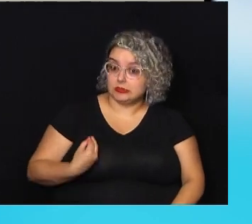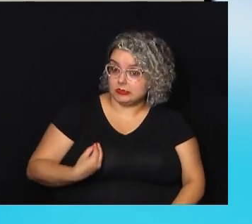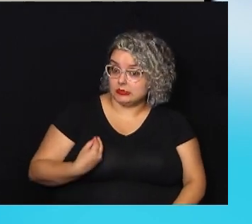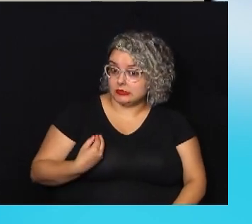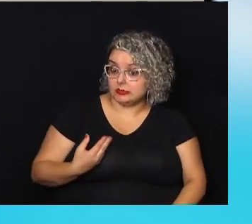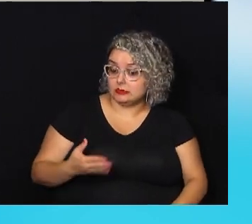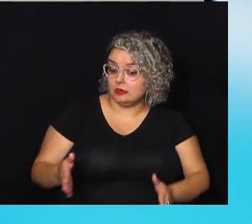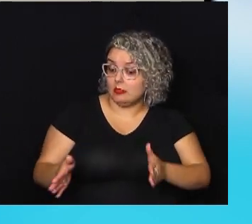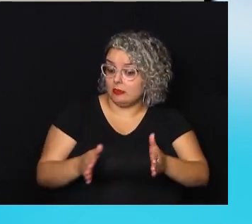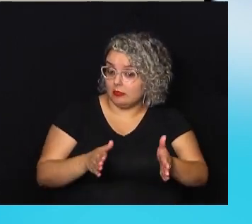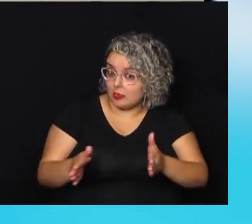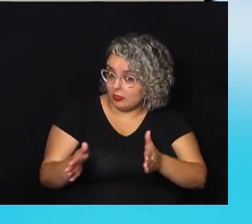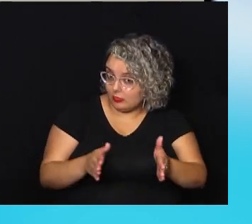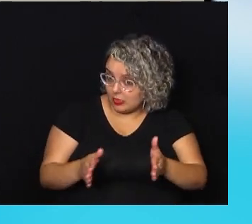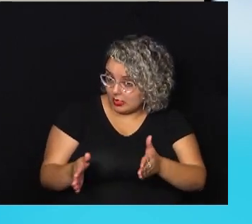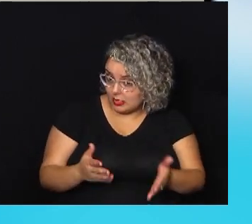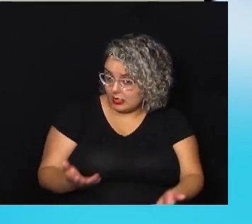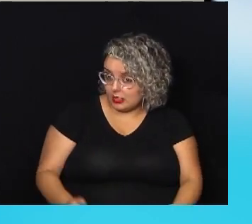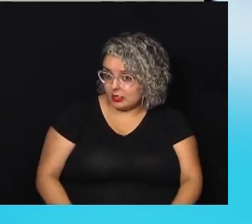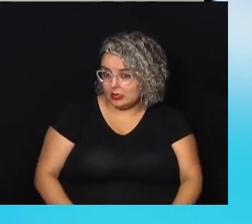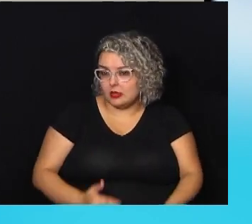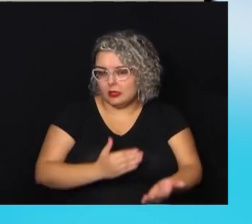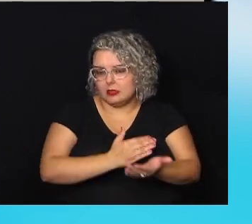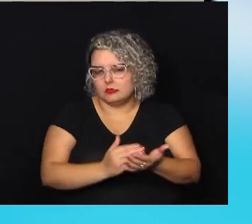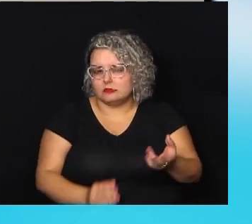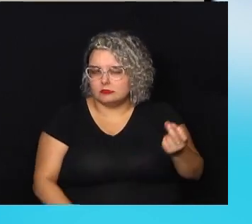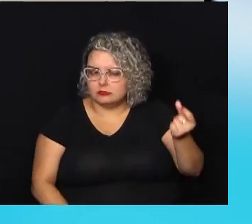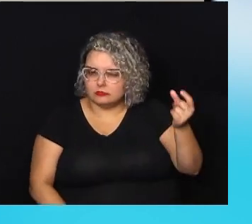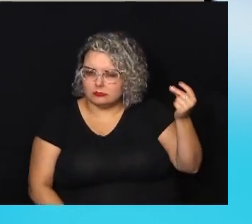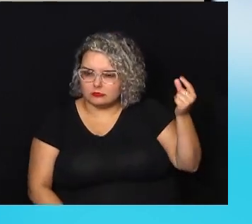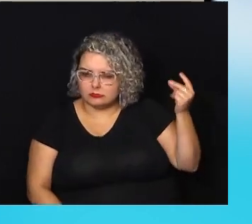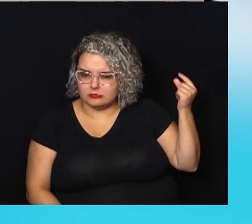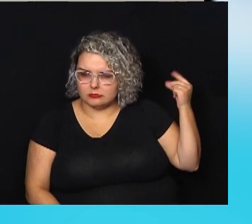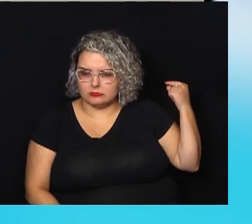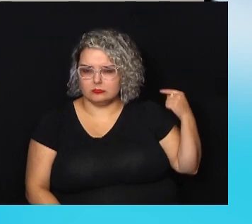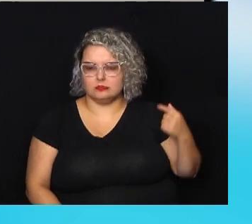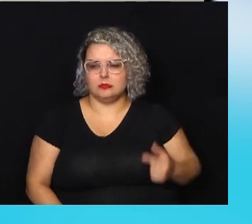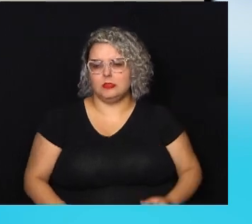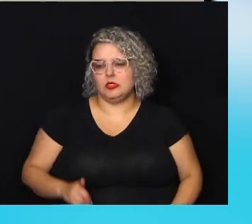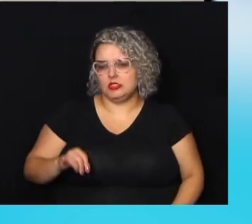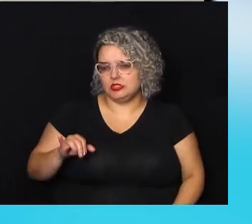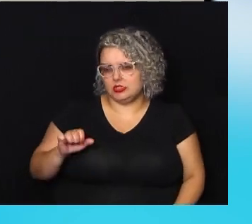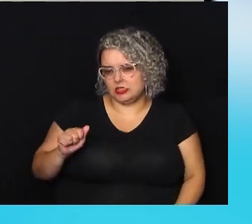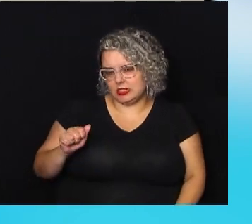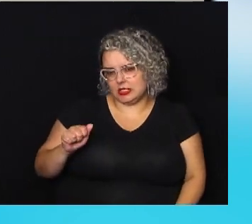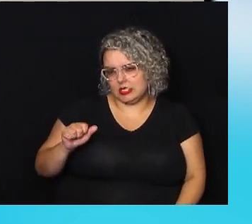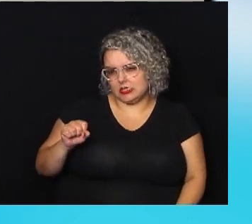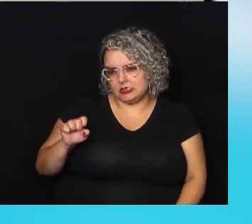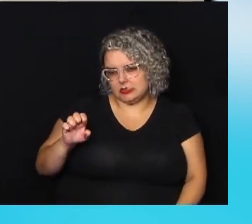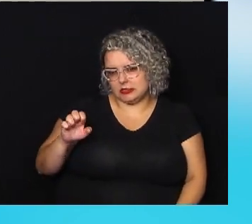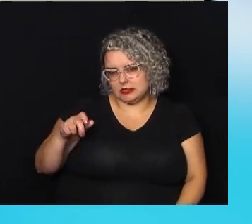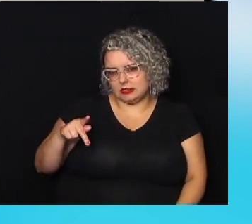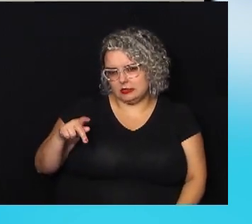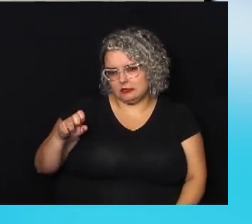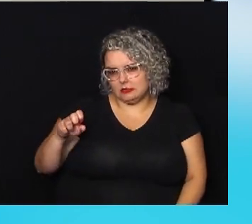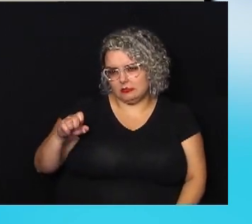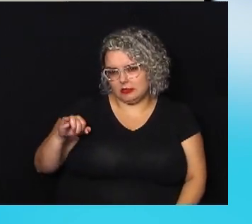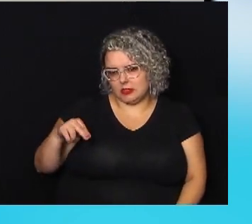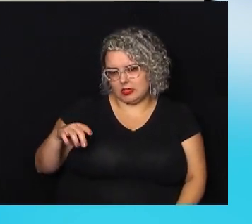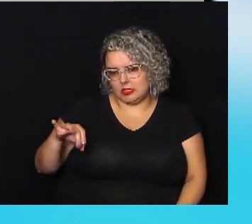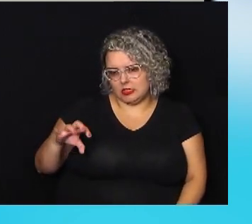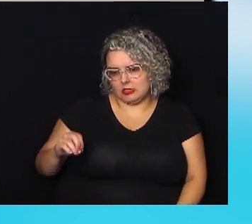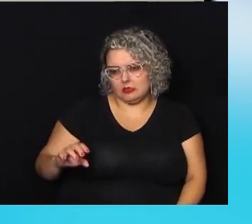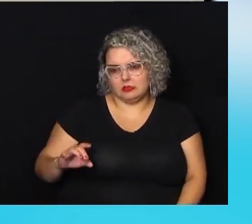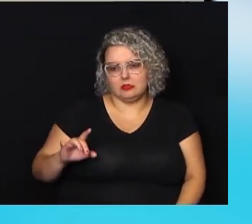Sim, a gente está vivendo uma era que começou lá na era dos benzodiazepínicos, né?